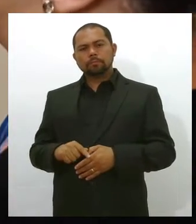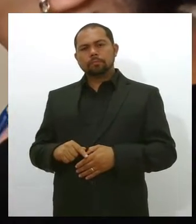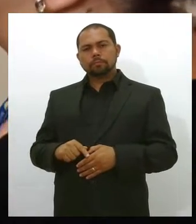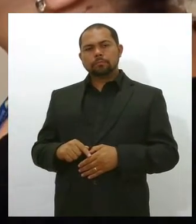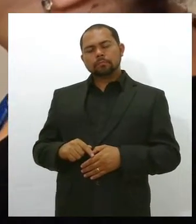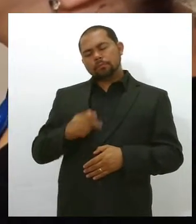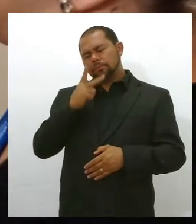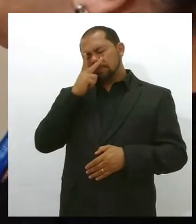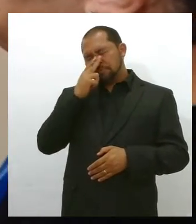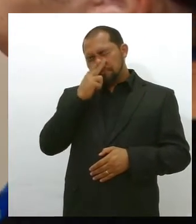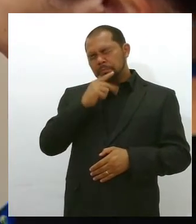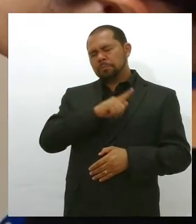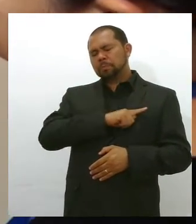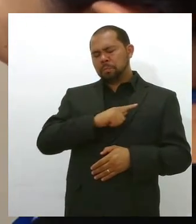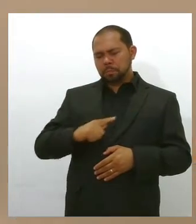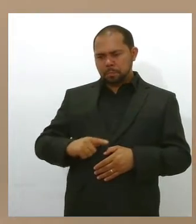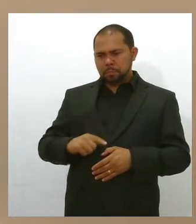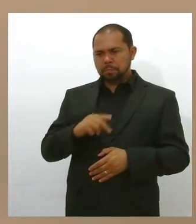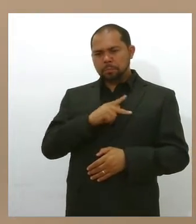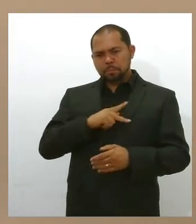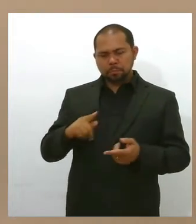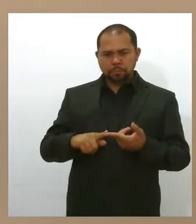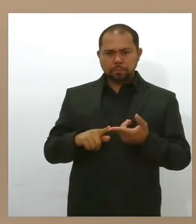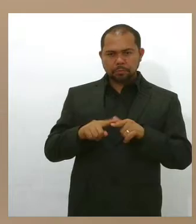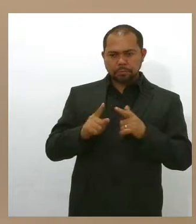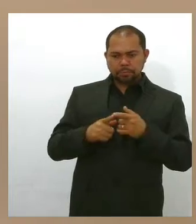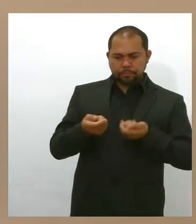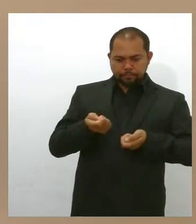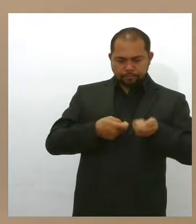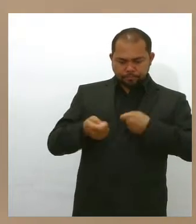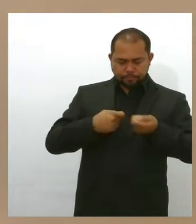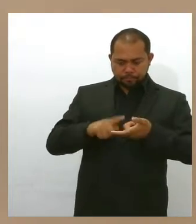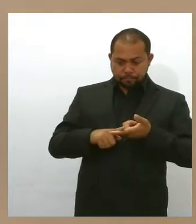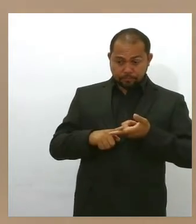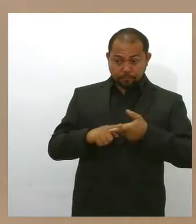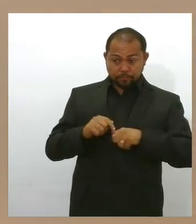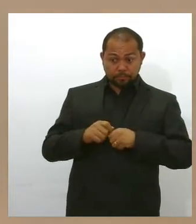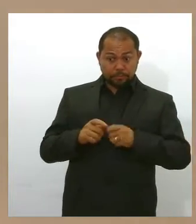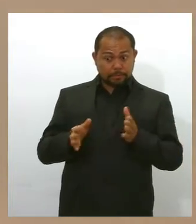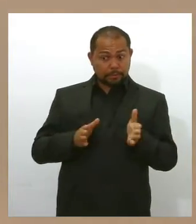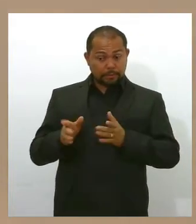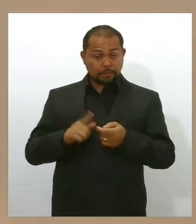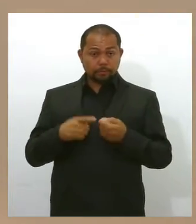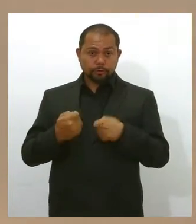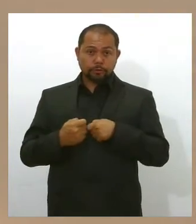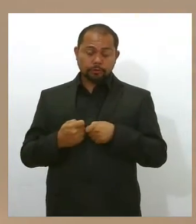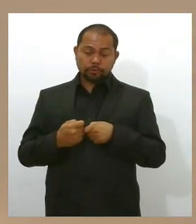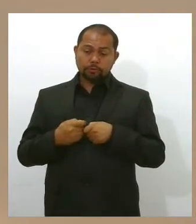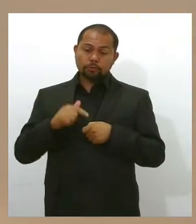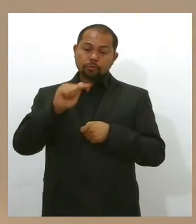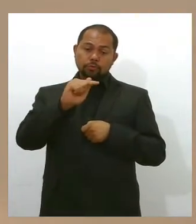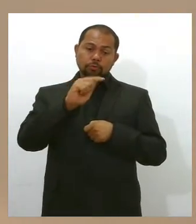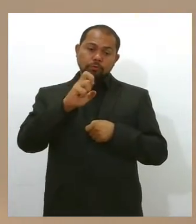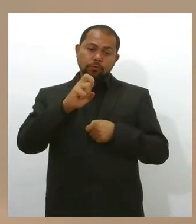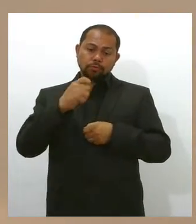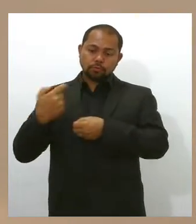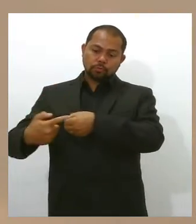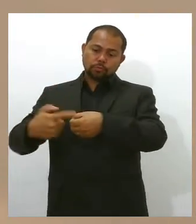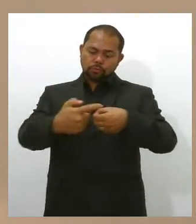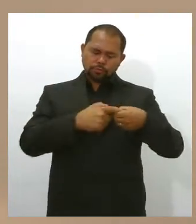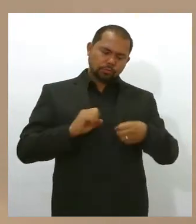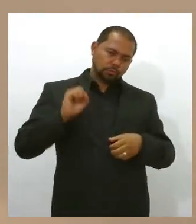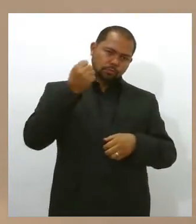presidente da república mas que a gestão e as ações precisam atender os 75 municípios de Sergipe e para esse